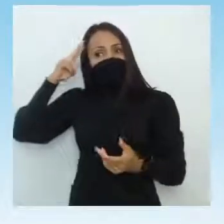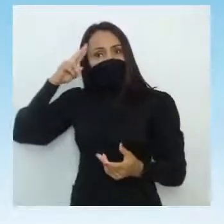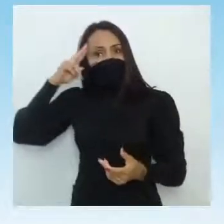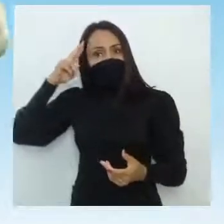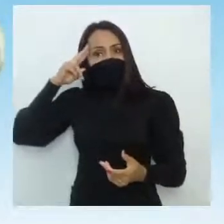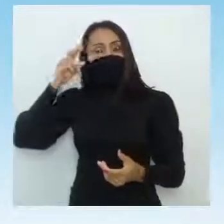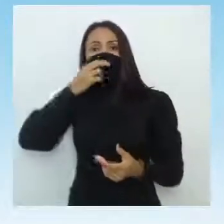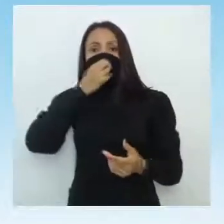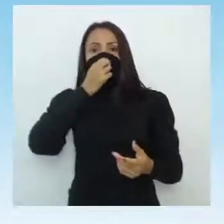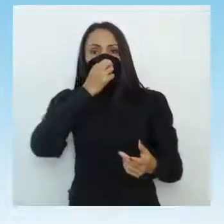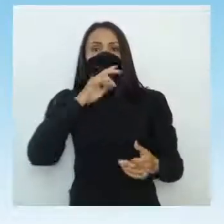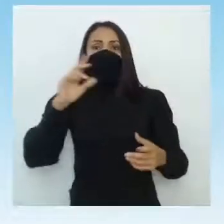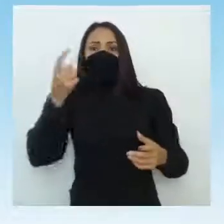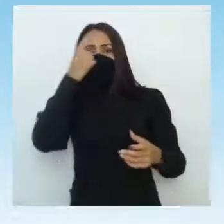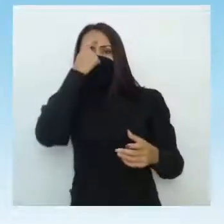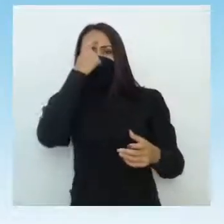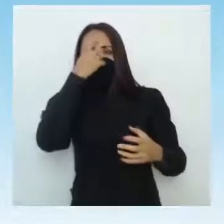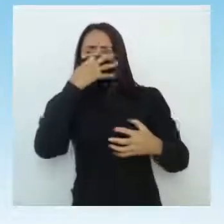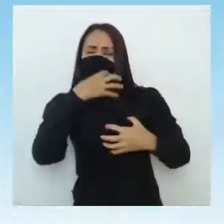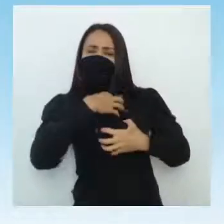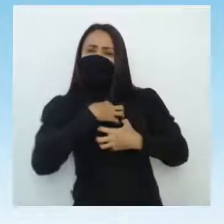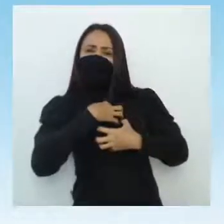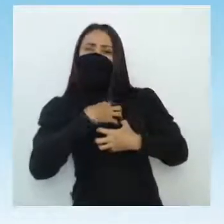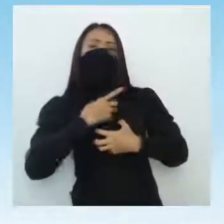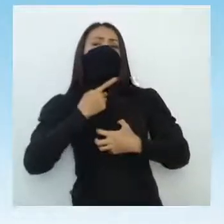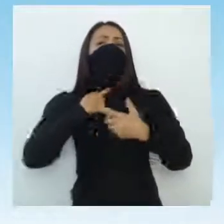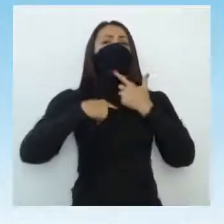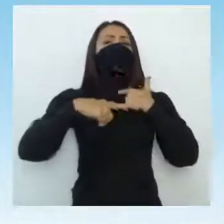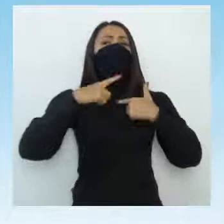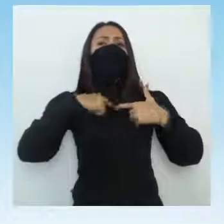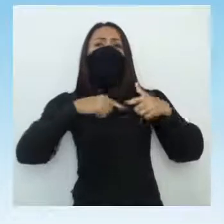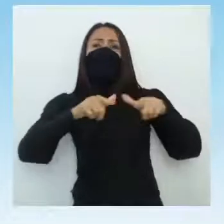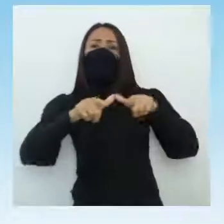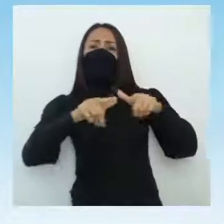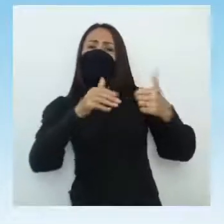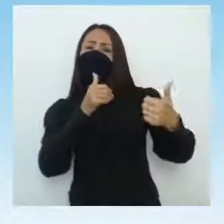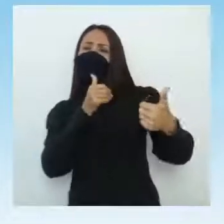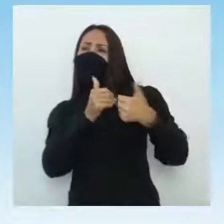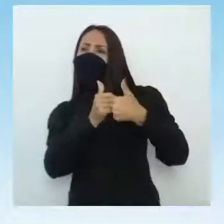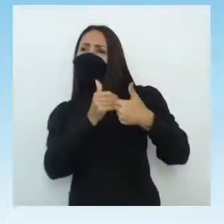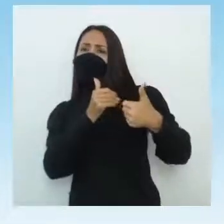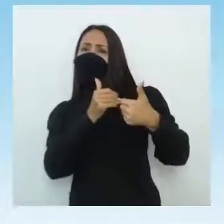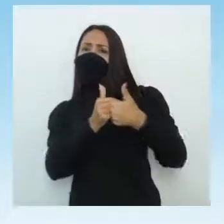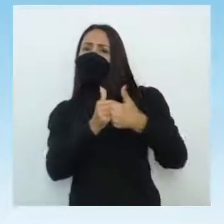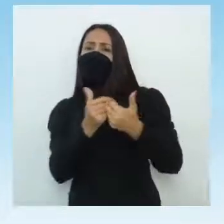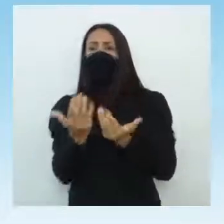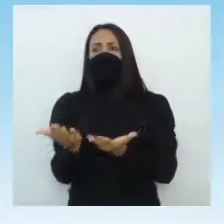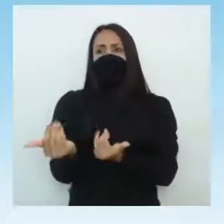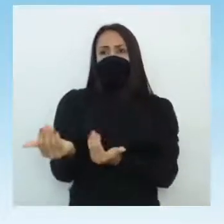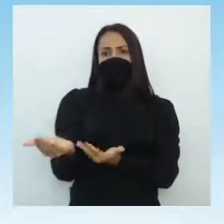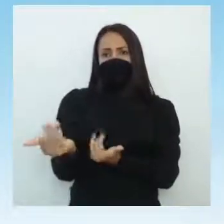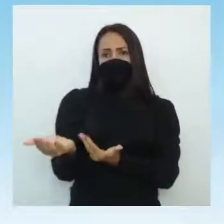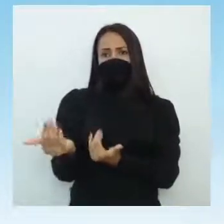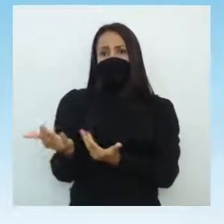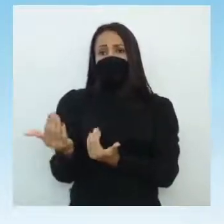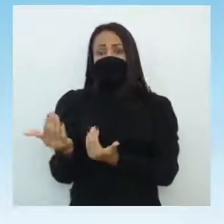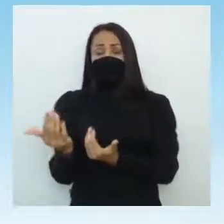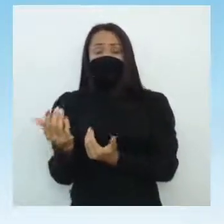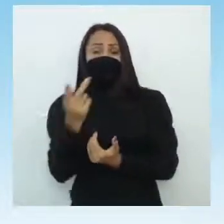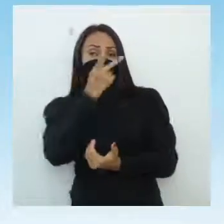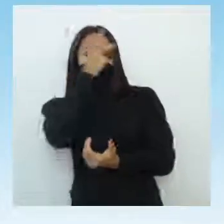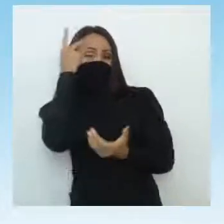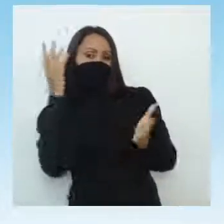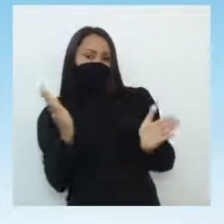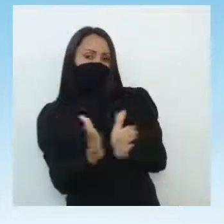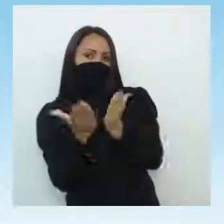ela sente a vontade de um trabalho mais próximo aos jovens, aos empobrecidos,